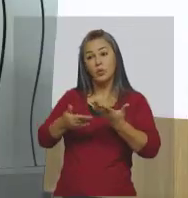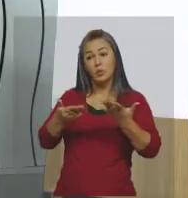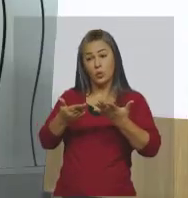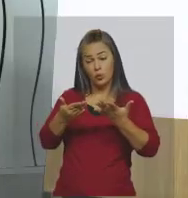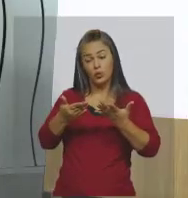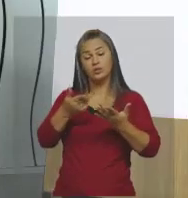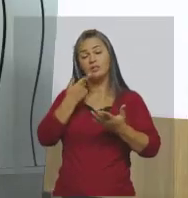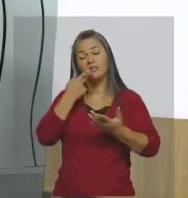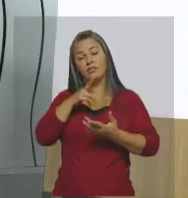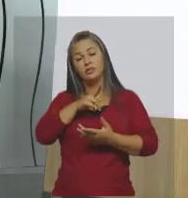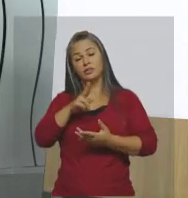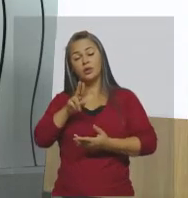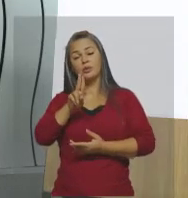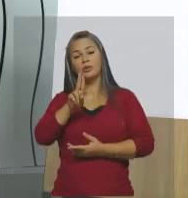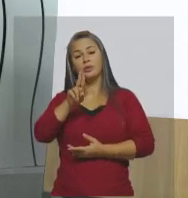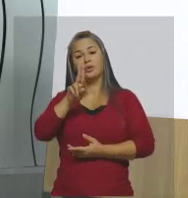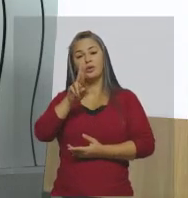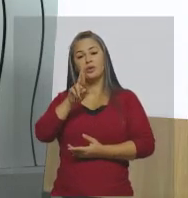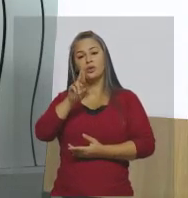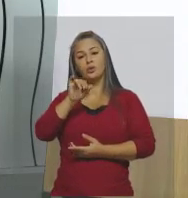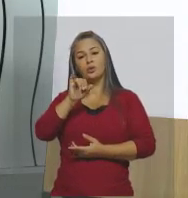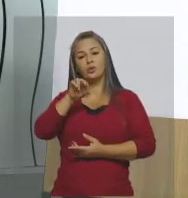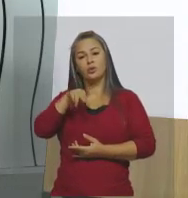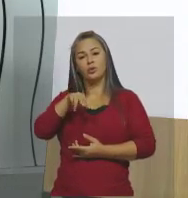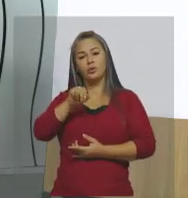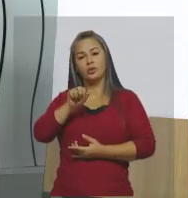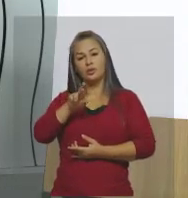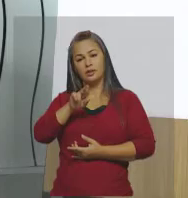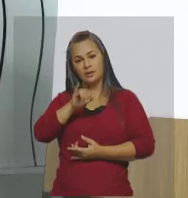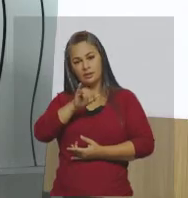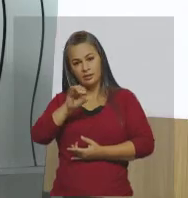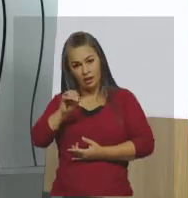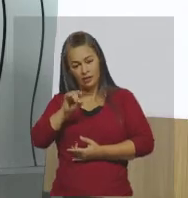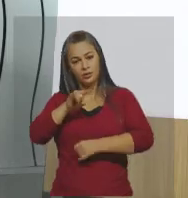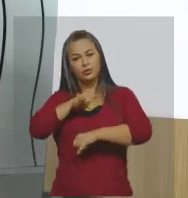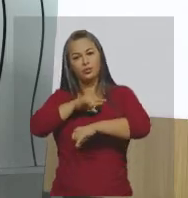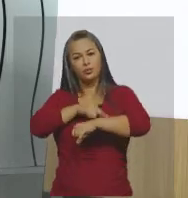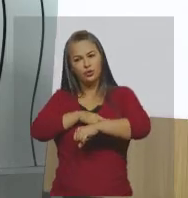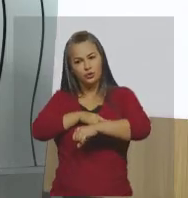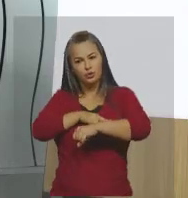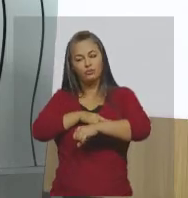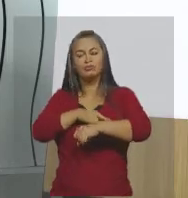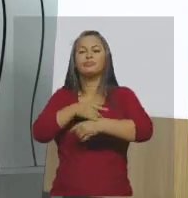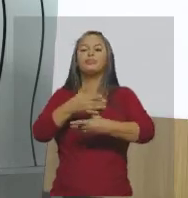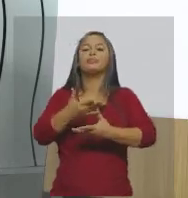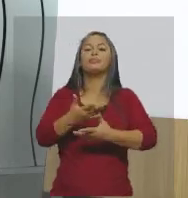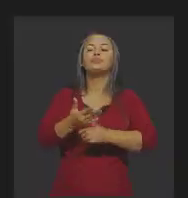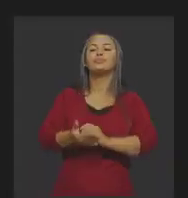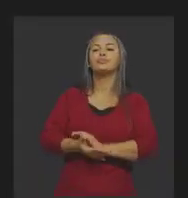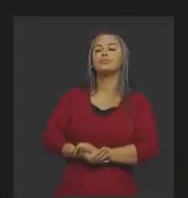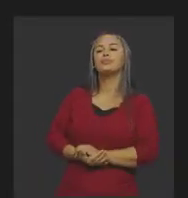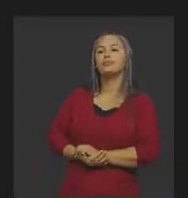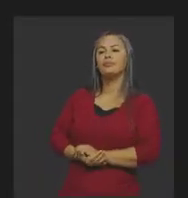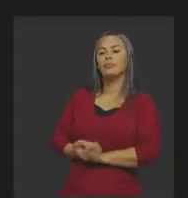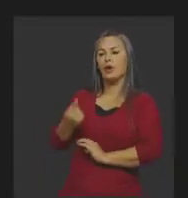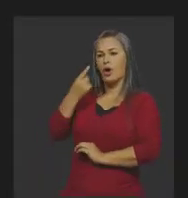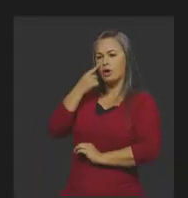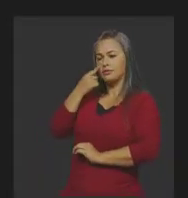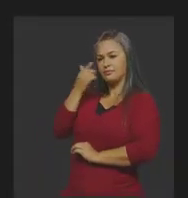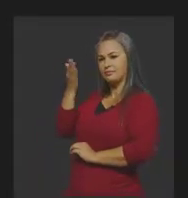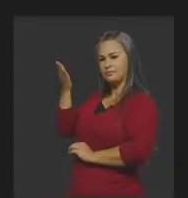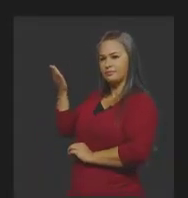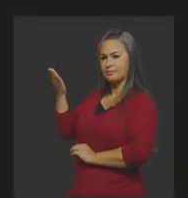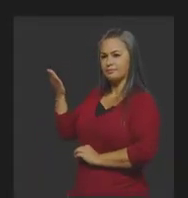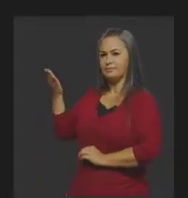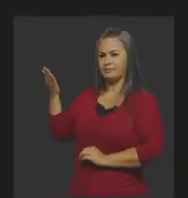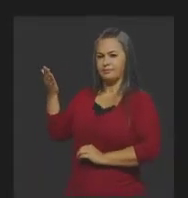sistema urinário, porque é bem mais específico para essa excreção de urina. Então nós temos aqui no sistema